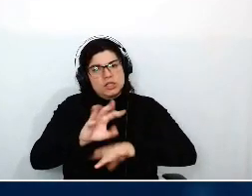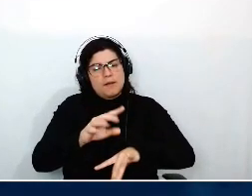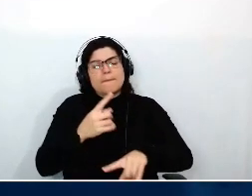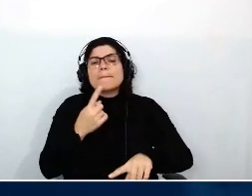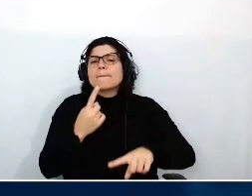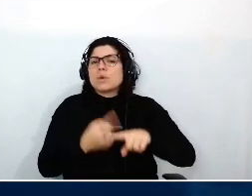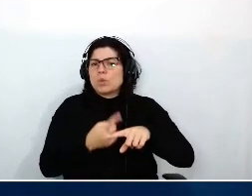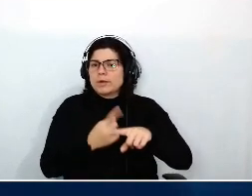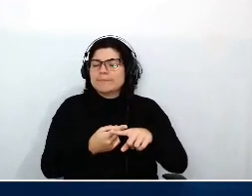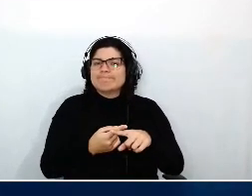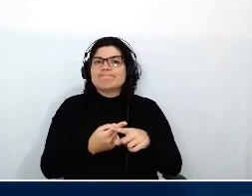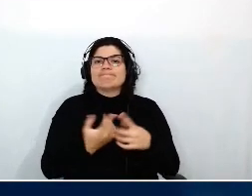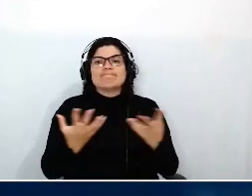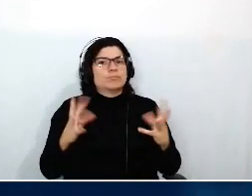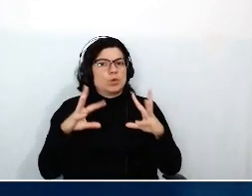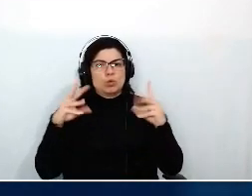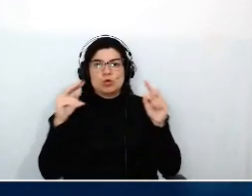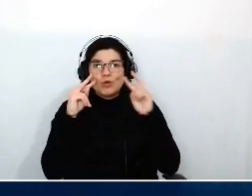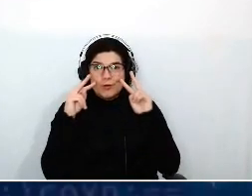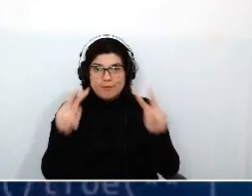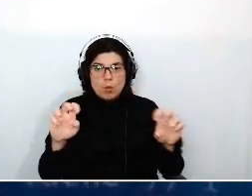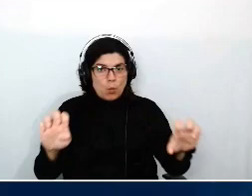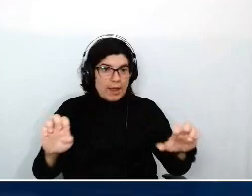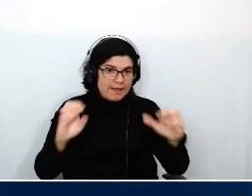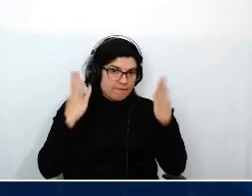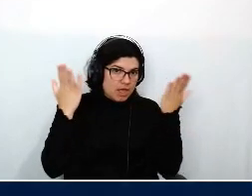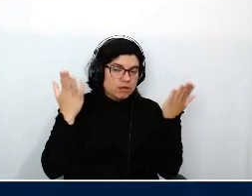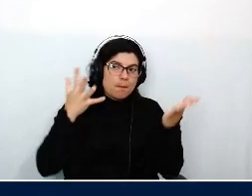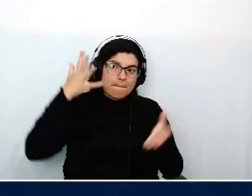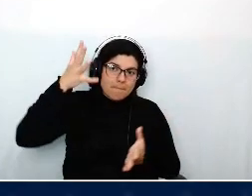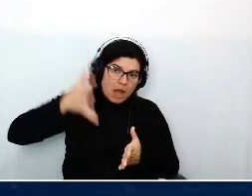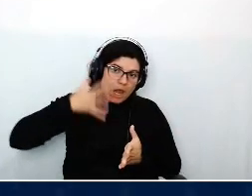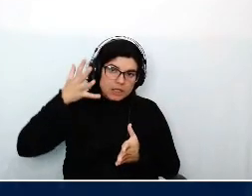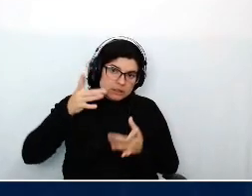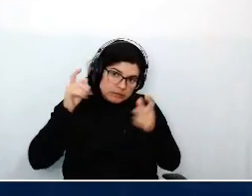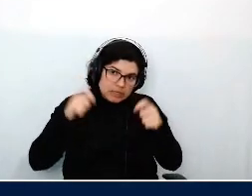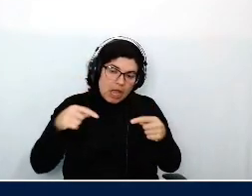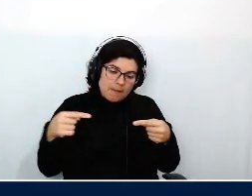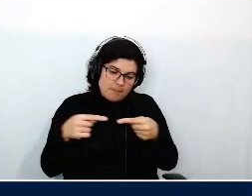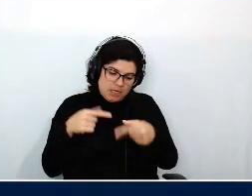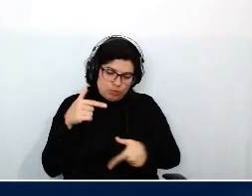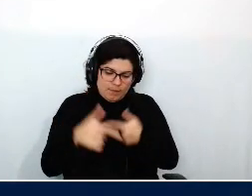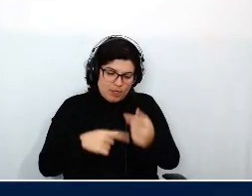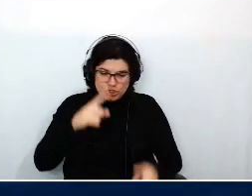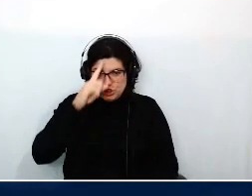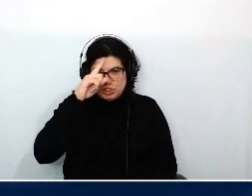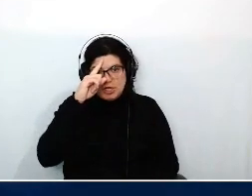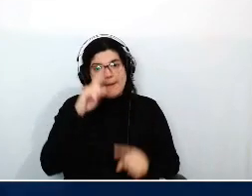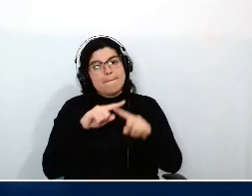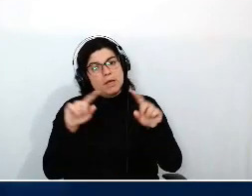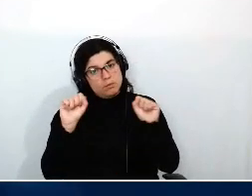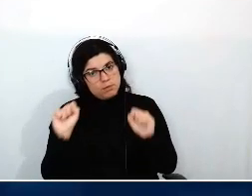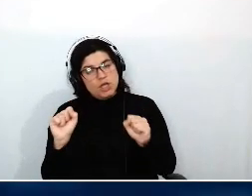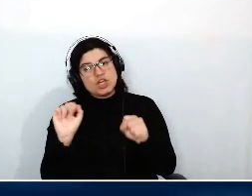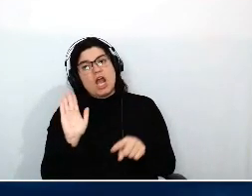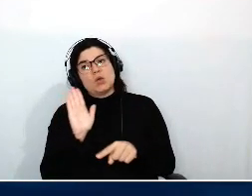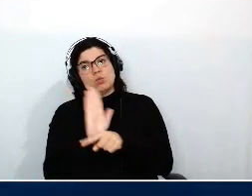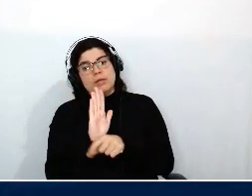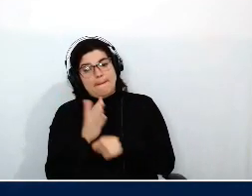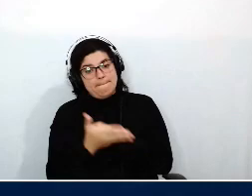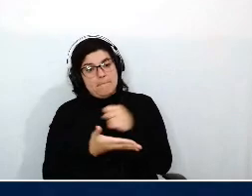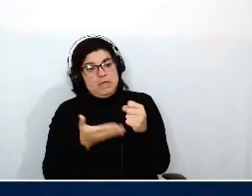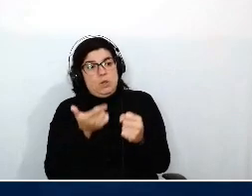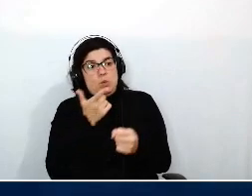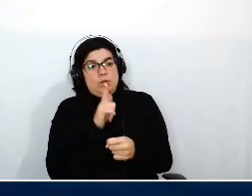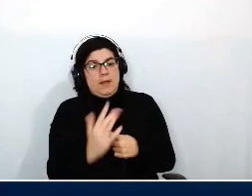não necessariamente tudo que a gente vê num evento, tudo que a gente vê numa palestra, a gente aplica no dia a dia, mas aquilo pode se tornar uma base para algo que a gente faz na nossa